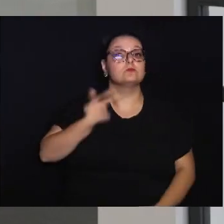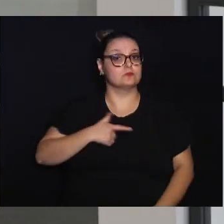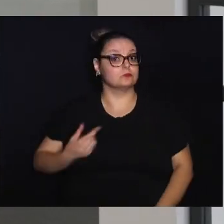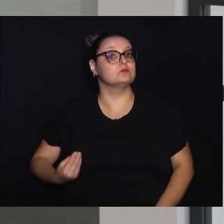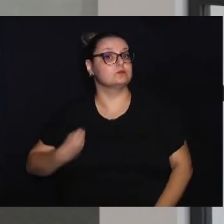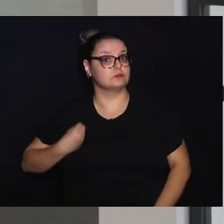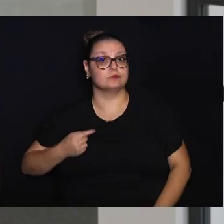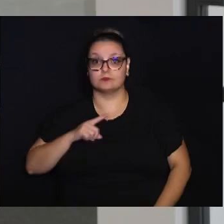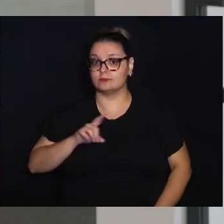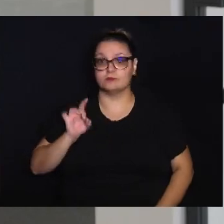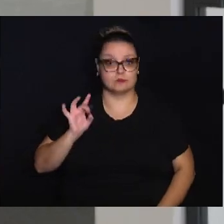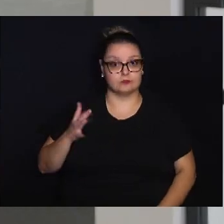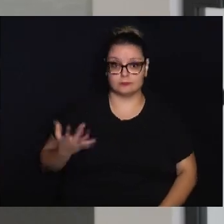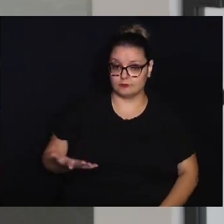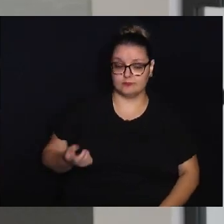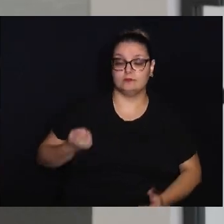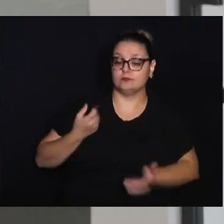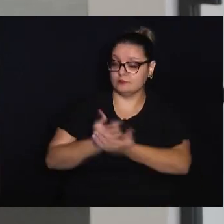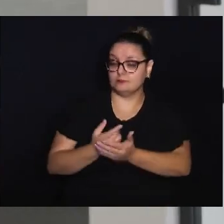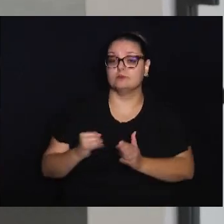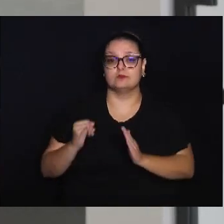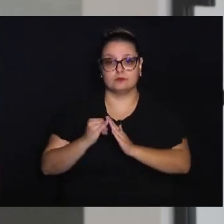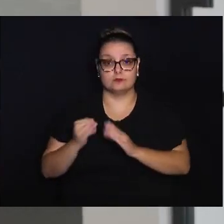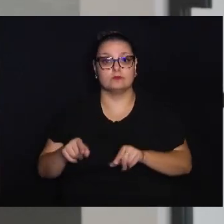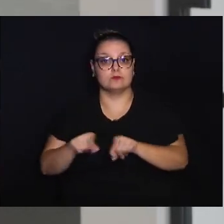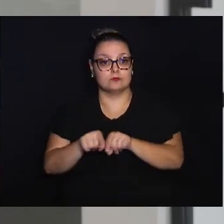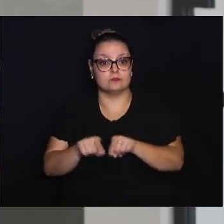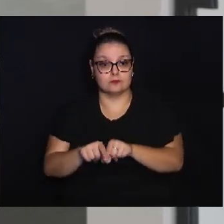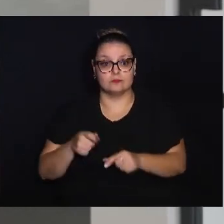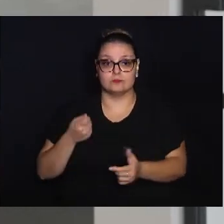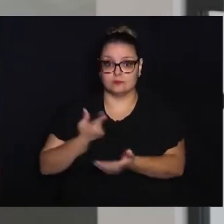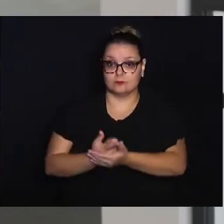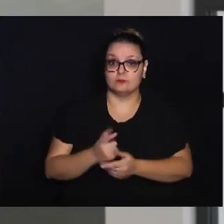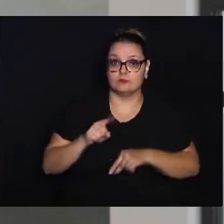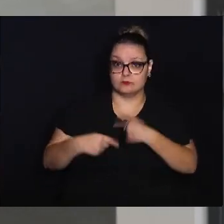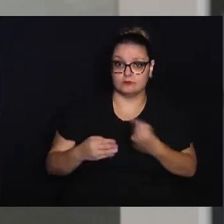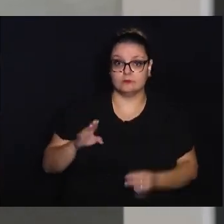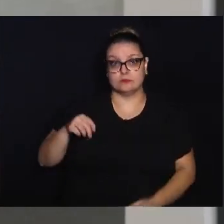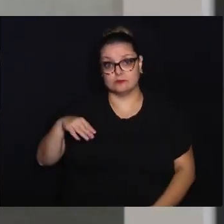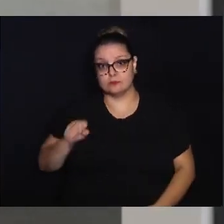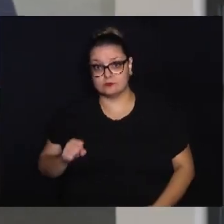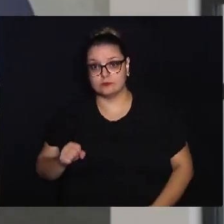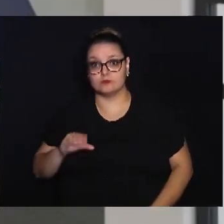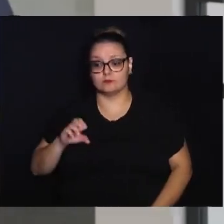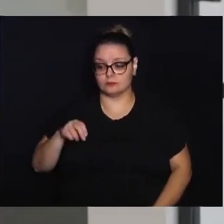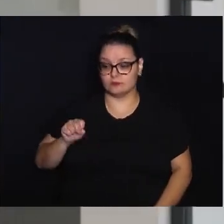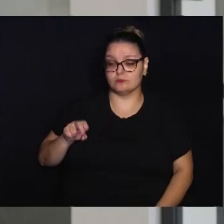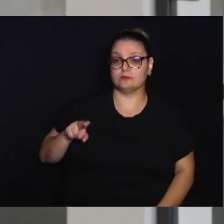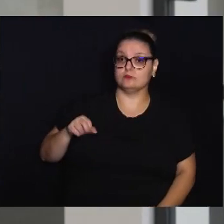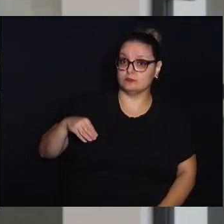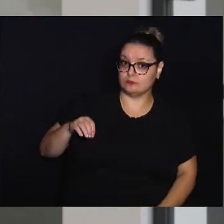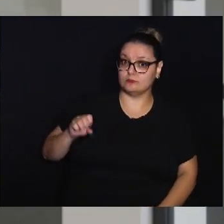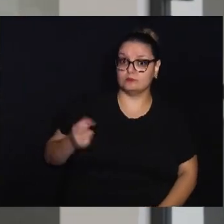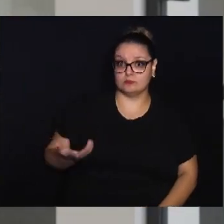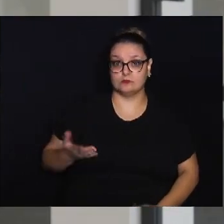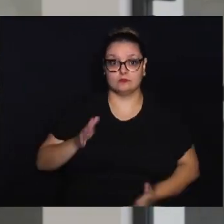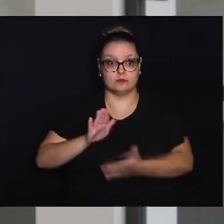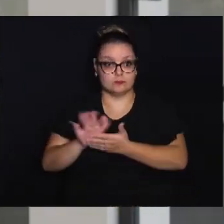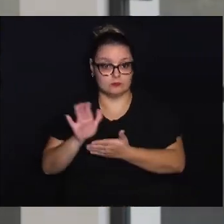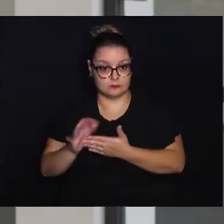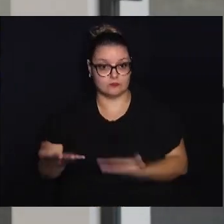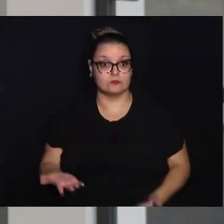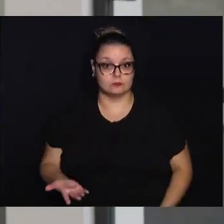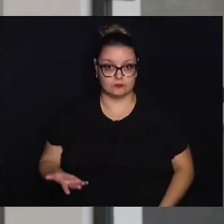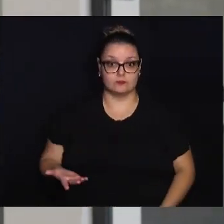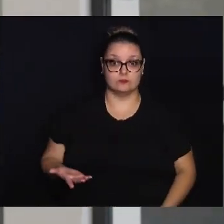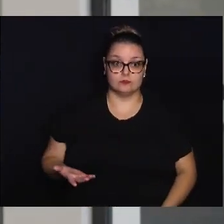a nossa vida, né? Não é somente para aquisição do imóvel, mas para aquisição também de demais bens de consumo, seja uma despesa aí